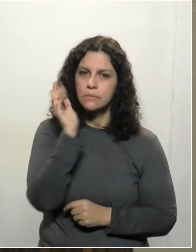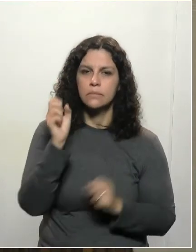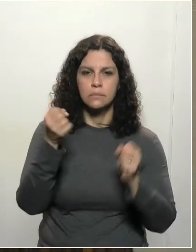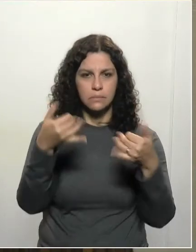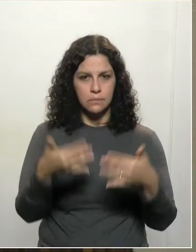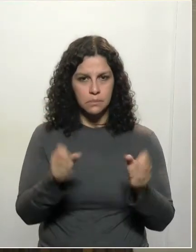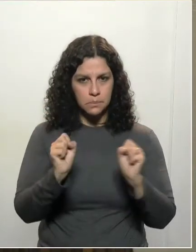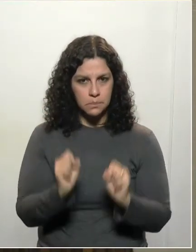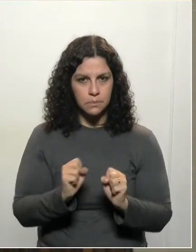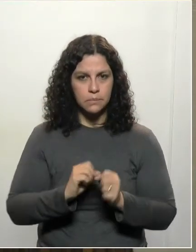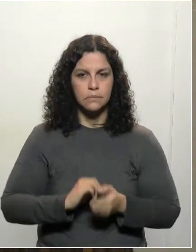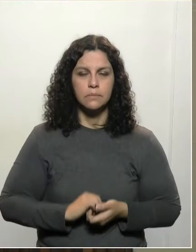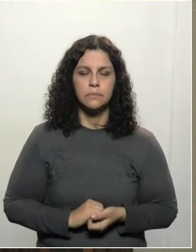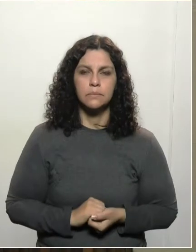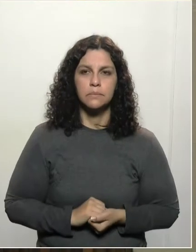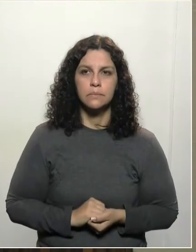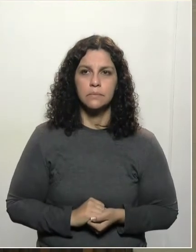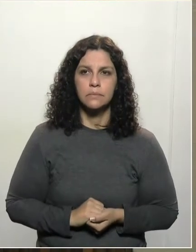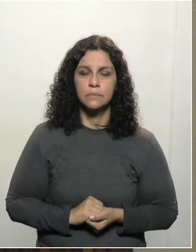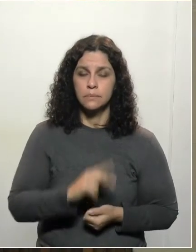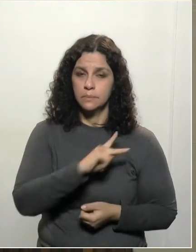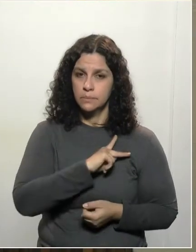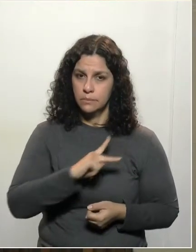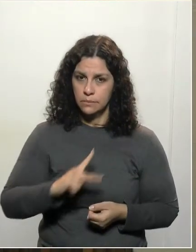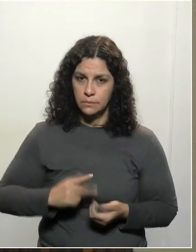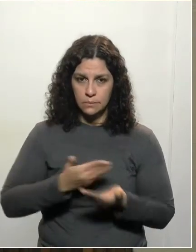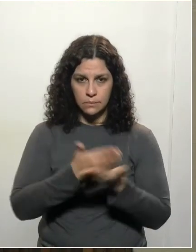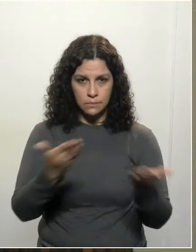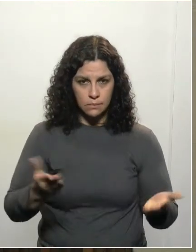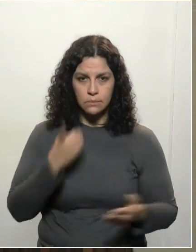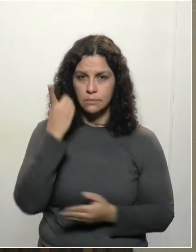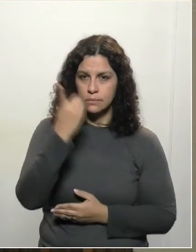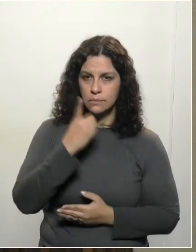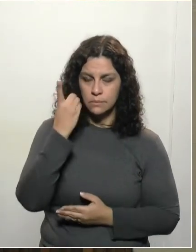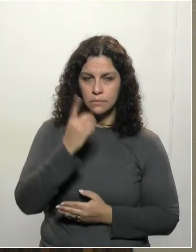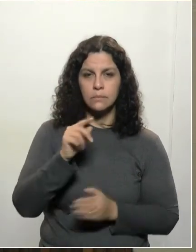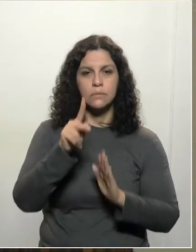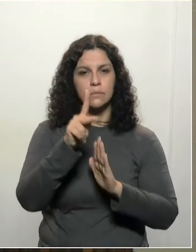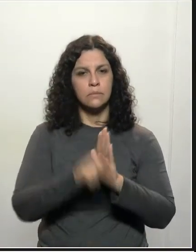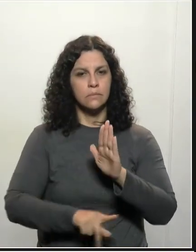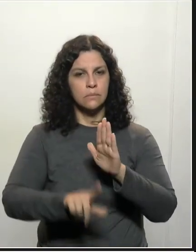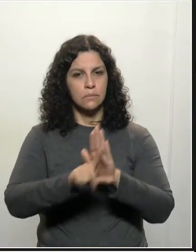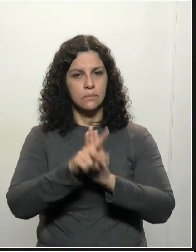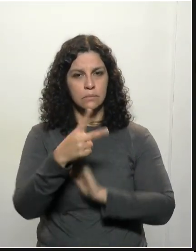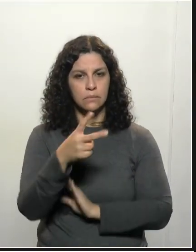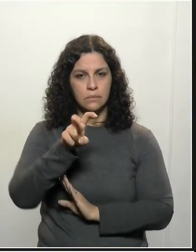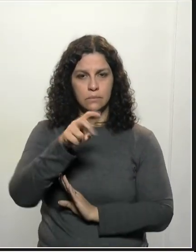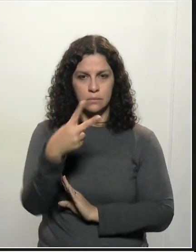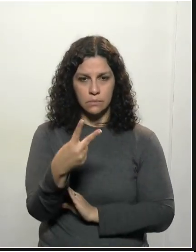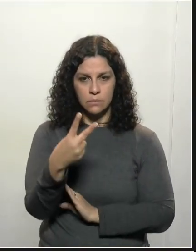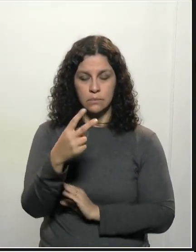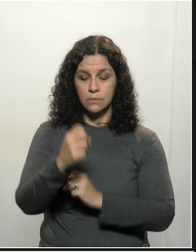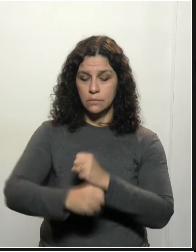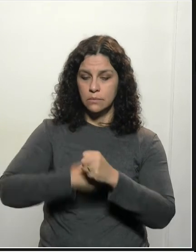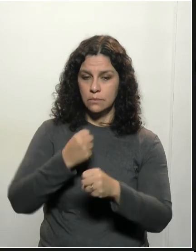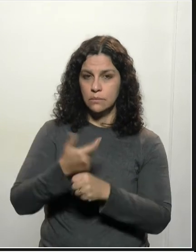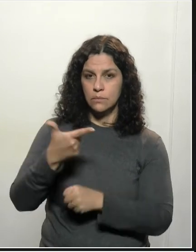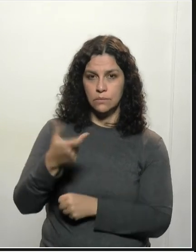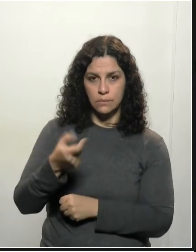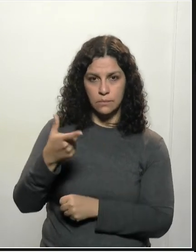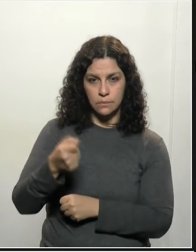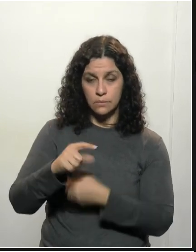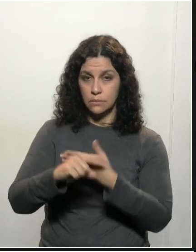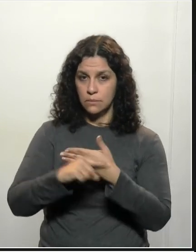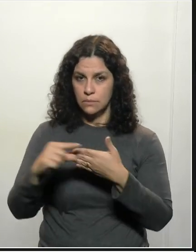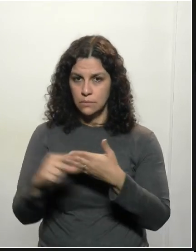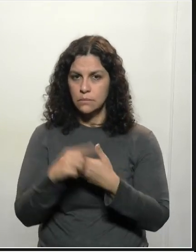relatar. Senhor presidente, senhores deputados, projeto de lei 252 de 2020, de